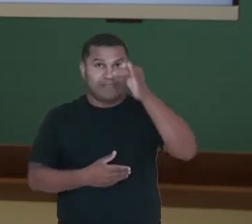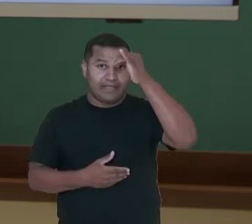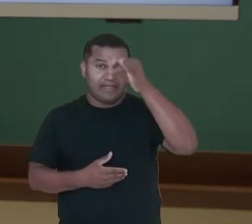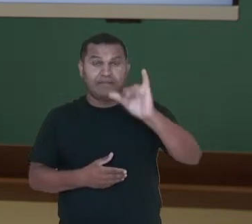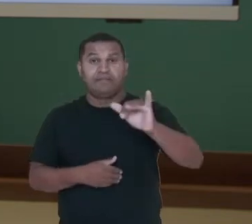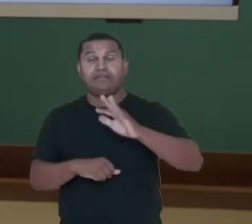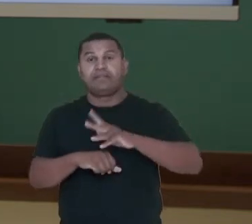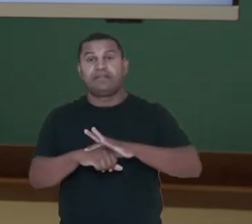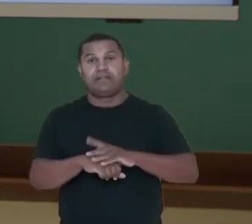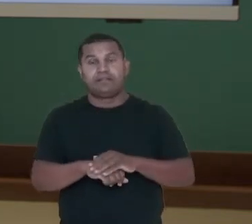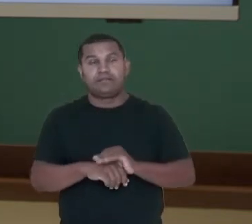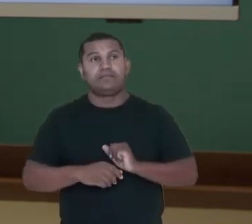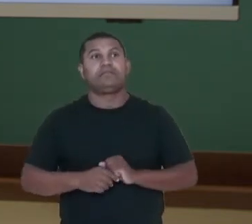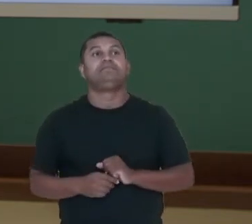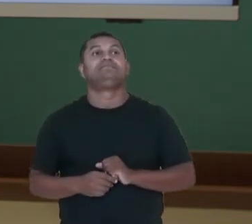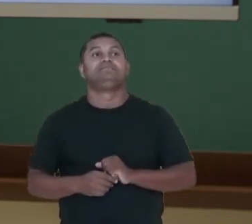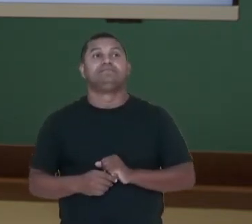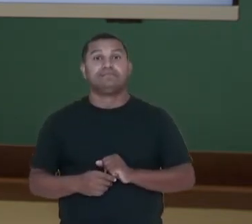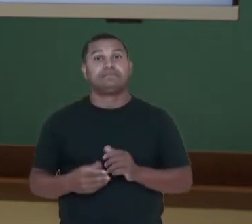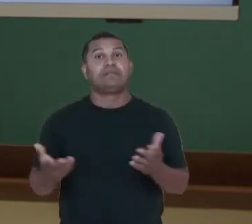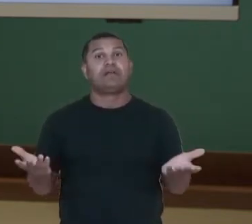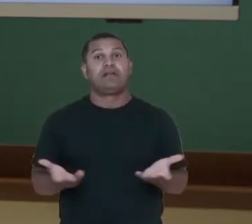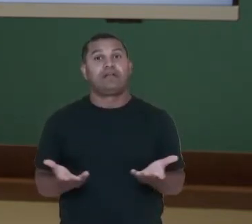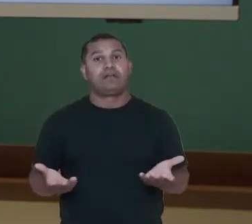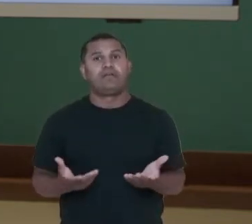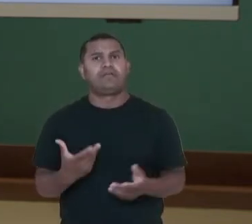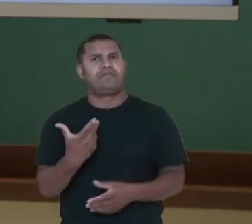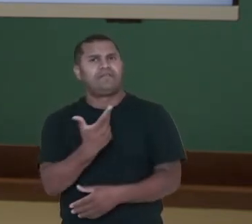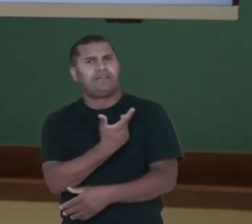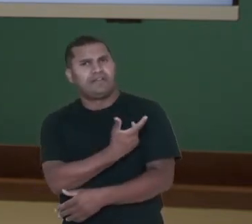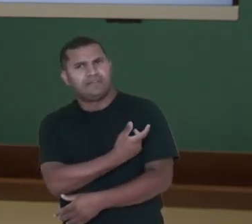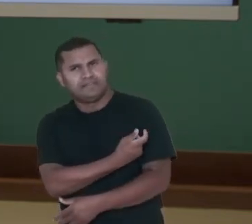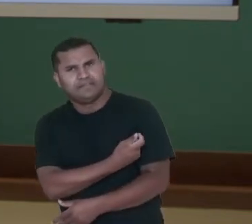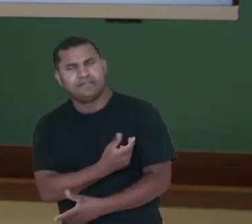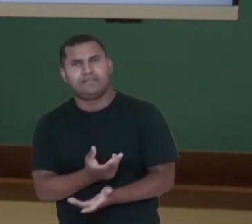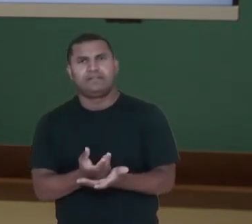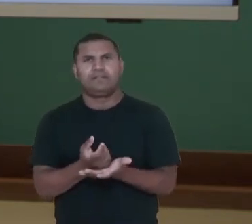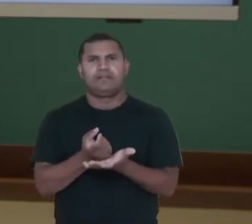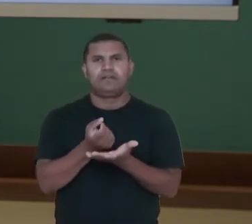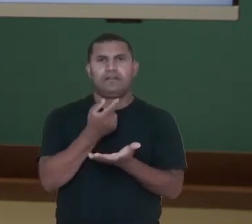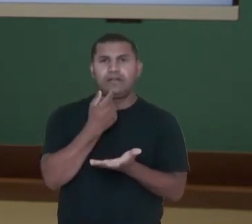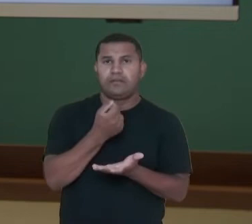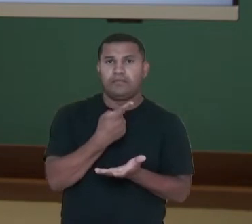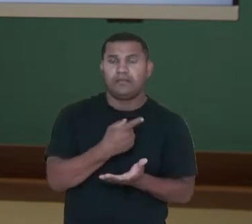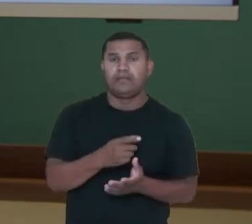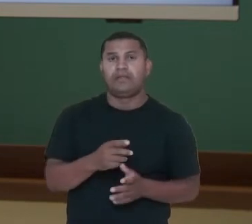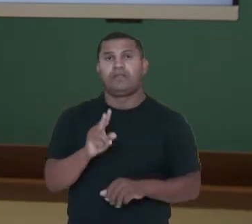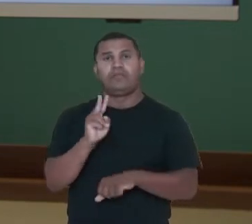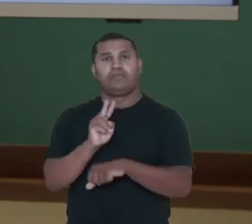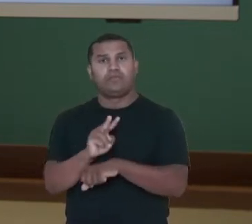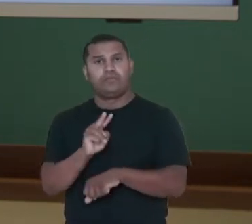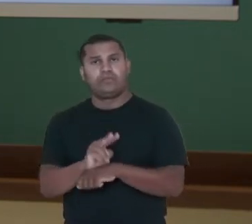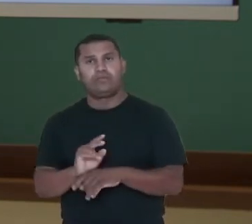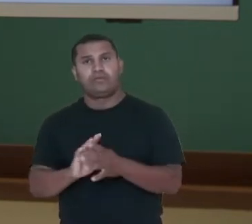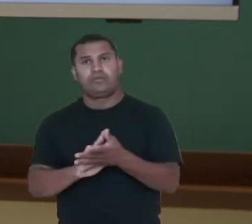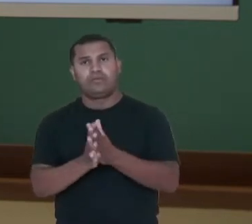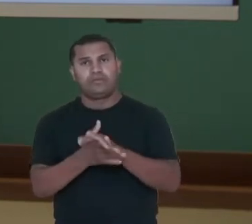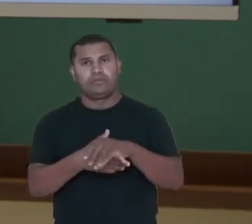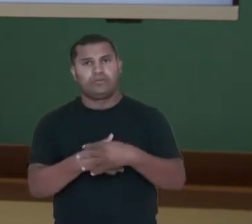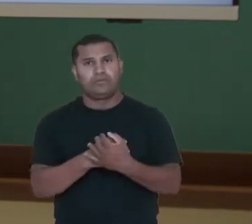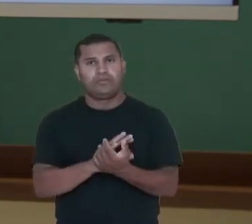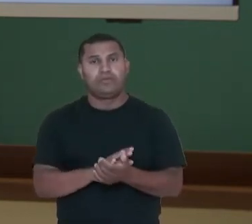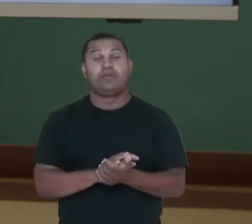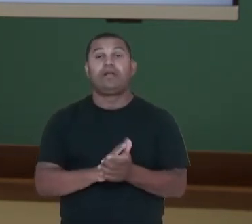casos daquela doença, né? Então, vacinação, o cuidado com higiene, se for